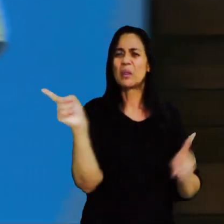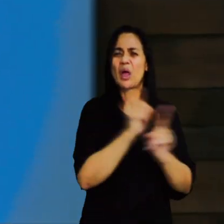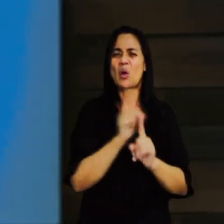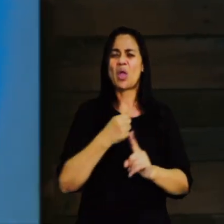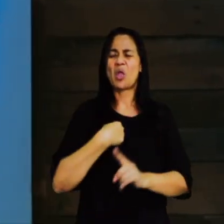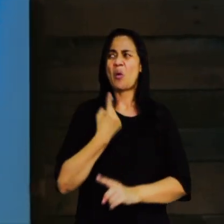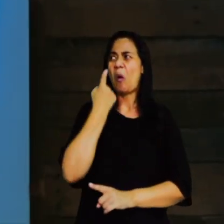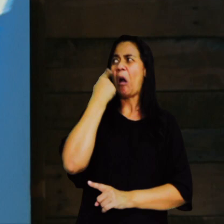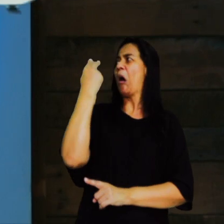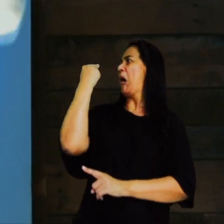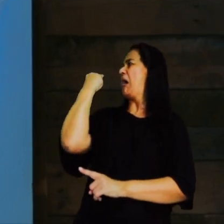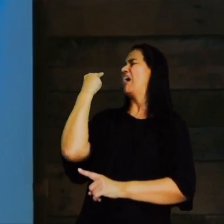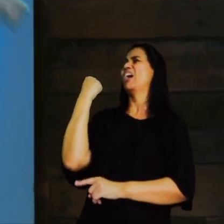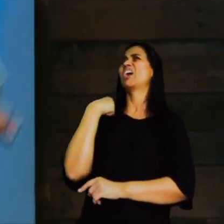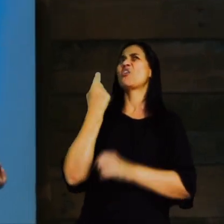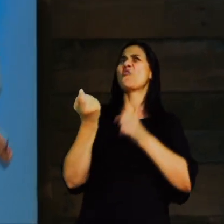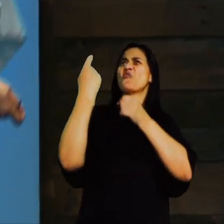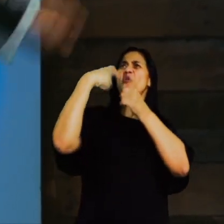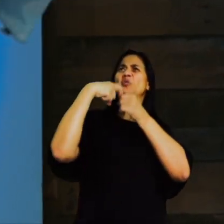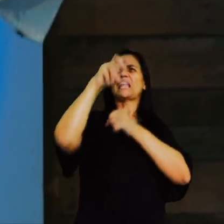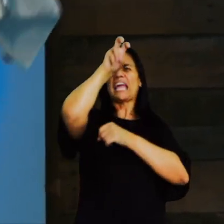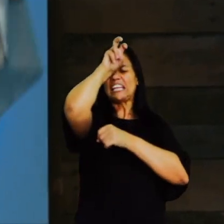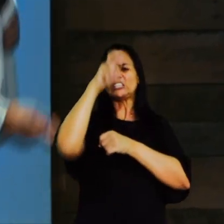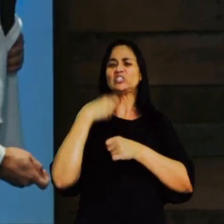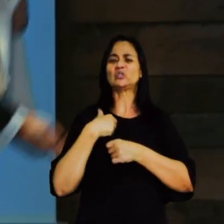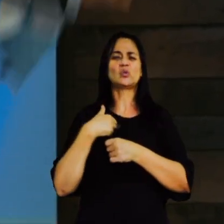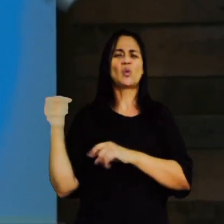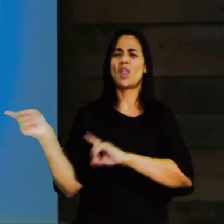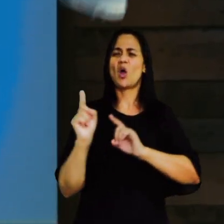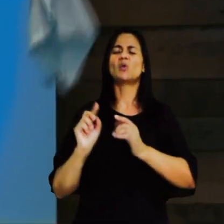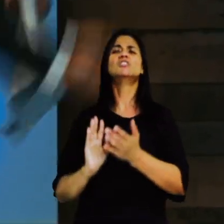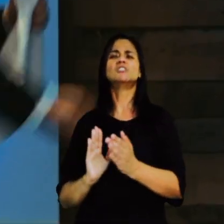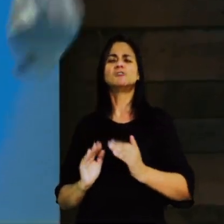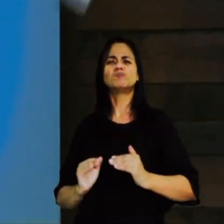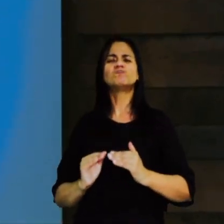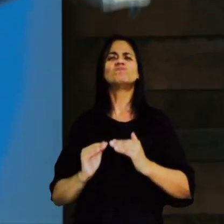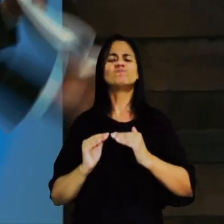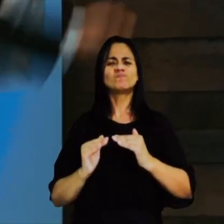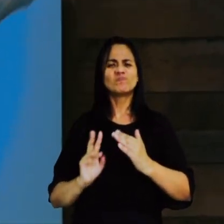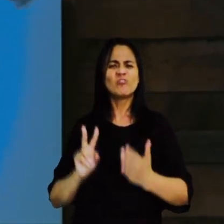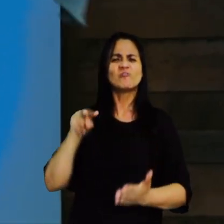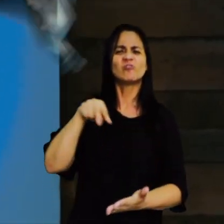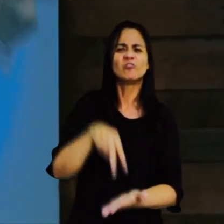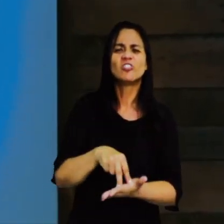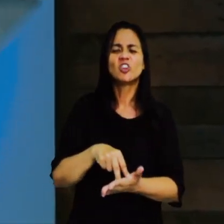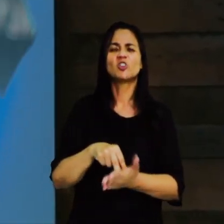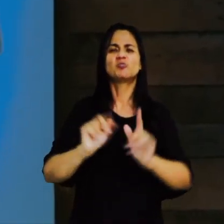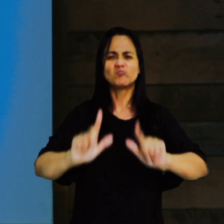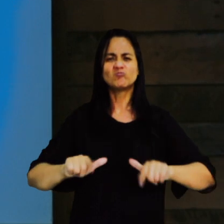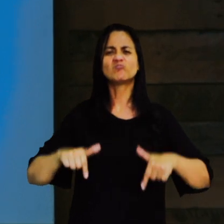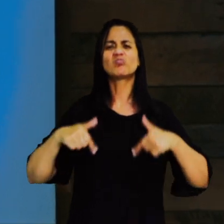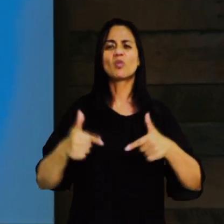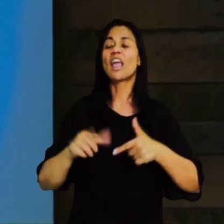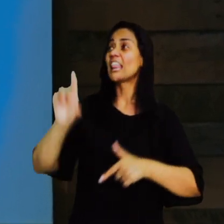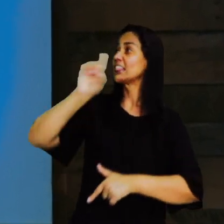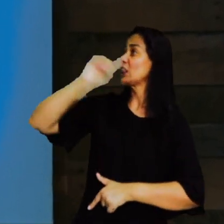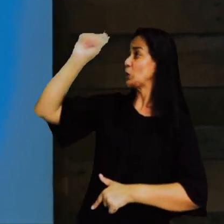para o Egito, não, eu fico firme aonde Deus me colocou.